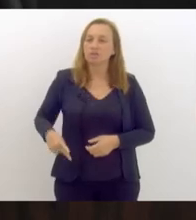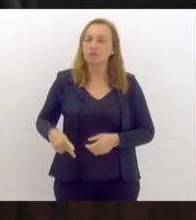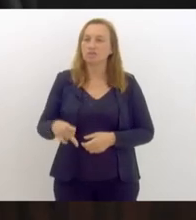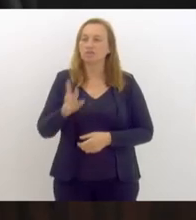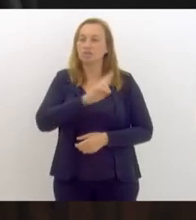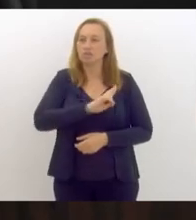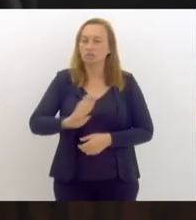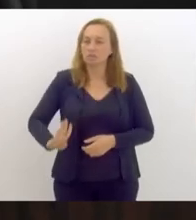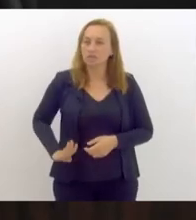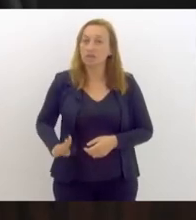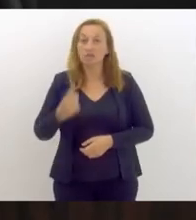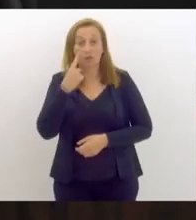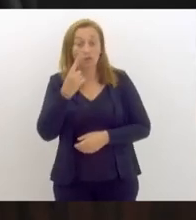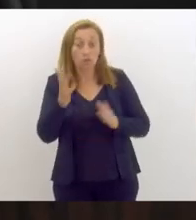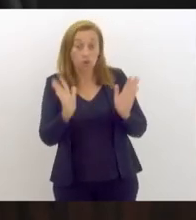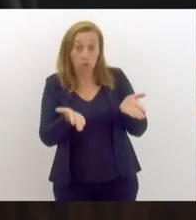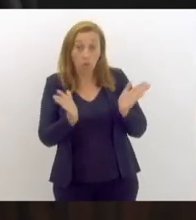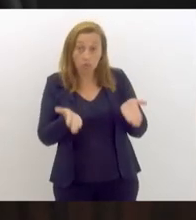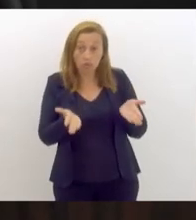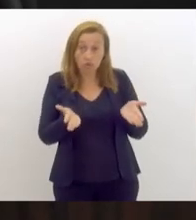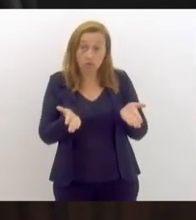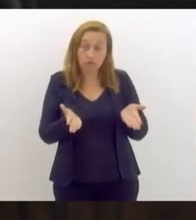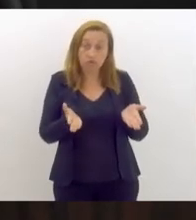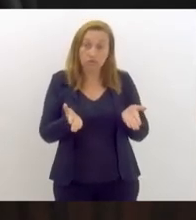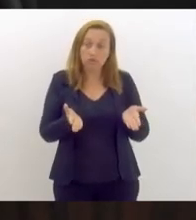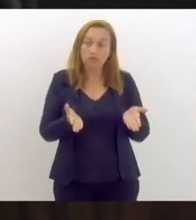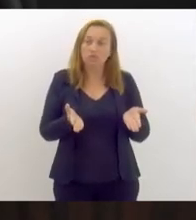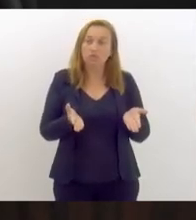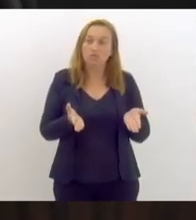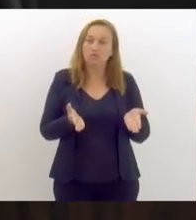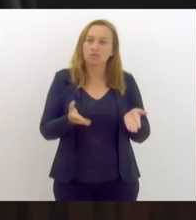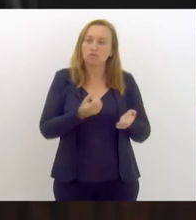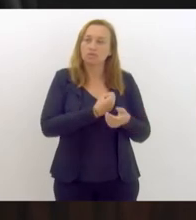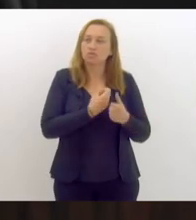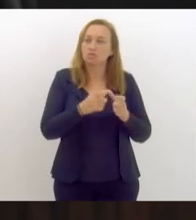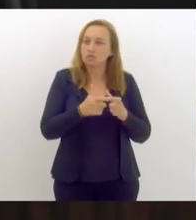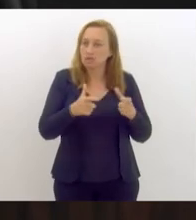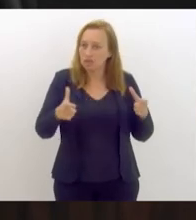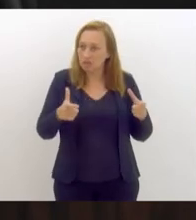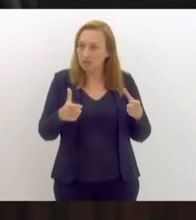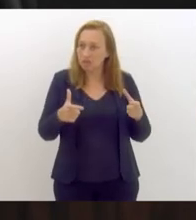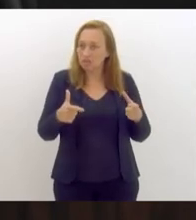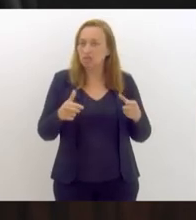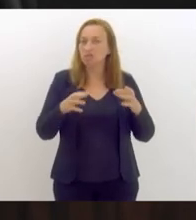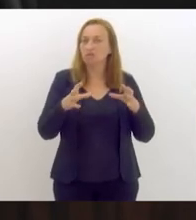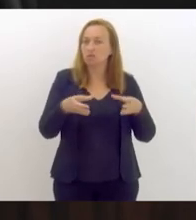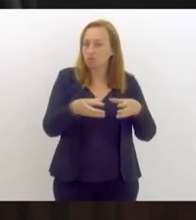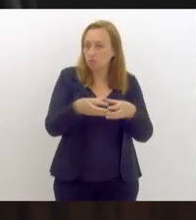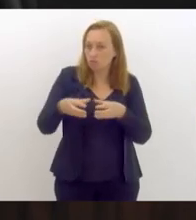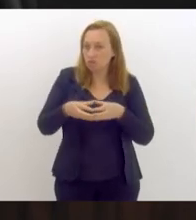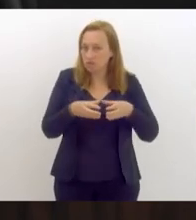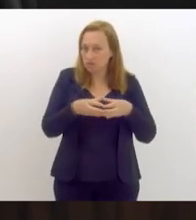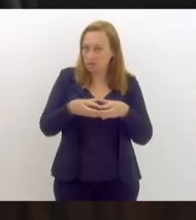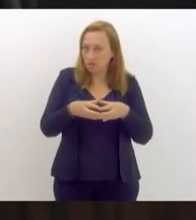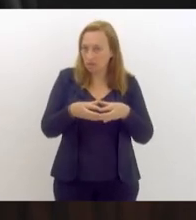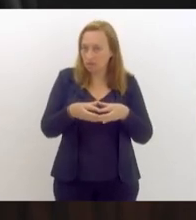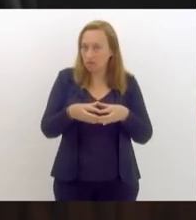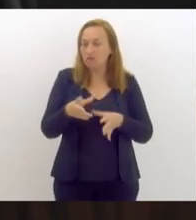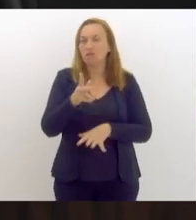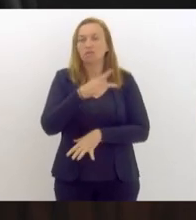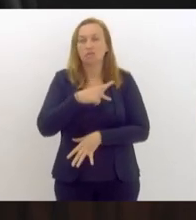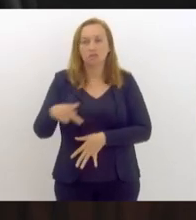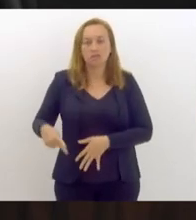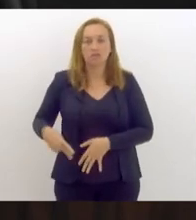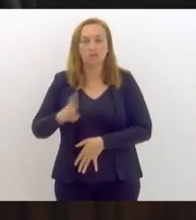Você viu que hoje a participação aumentou muito a participação em comissões através de uma surpresidente o Rodrigo